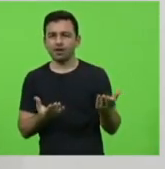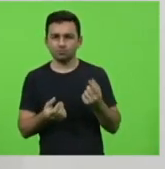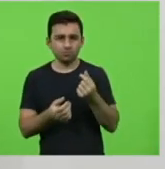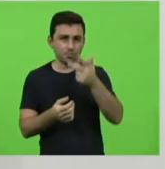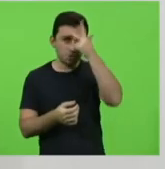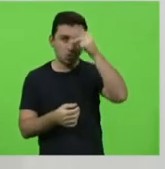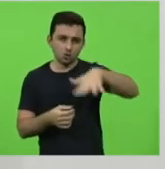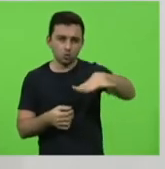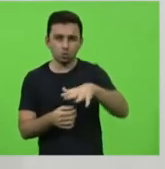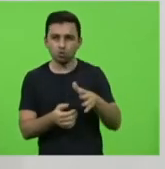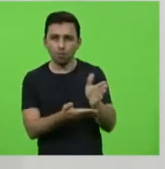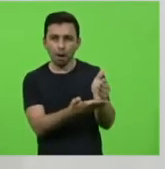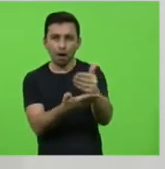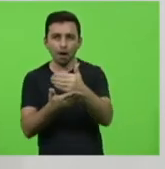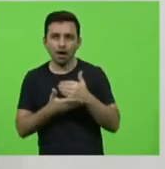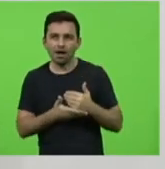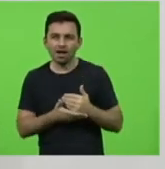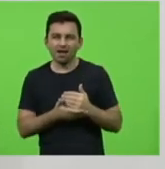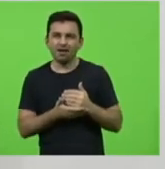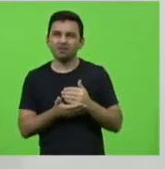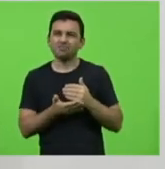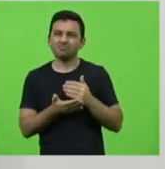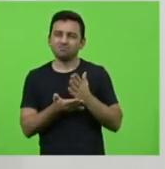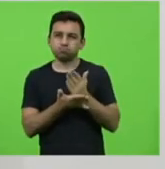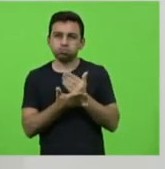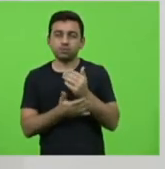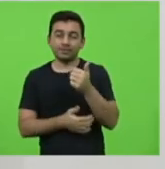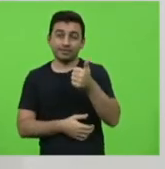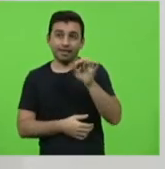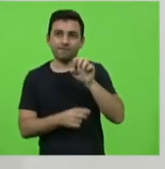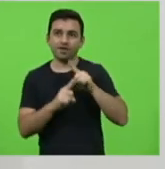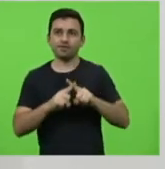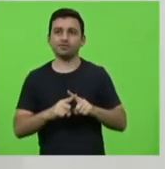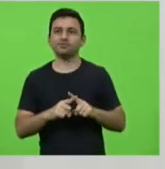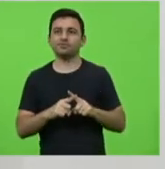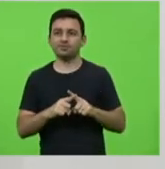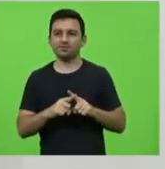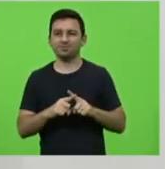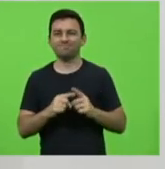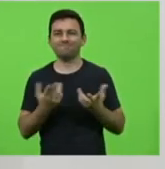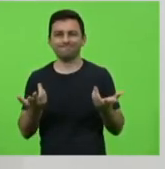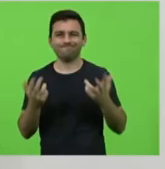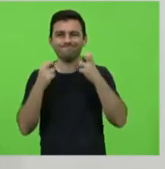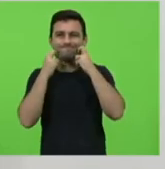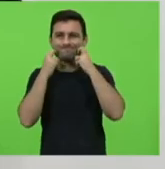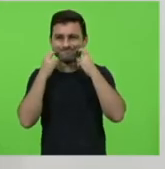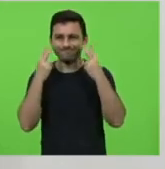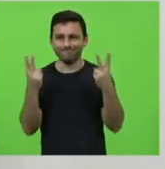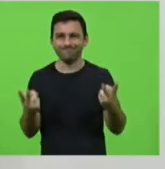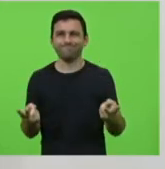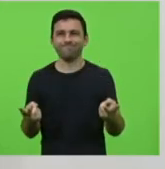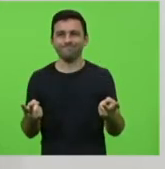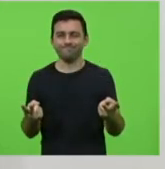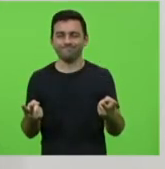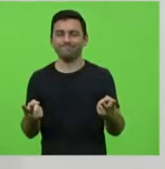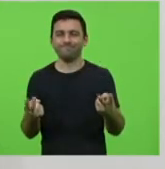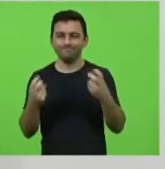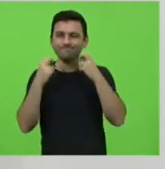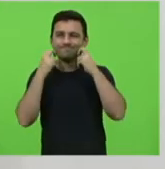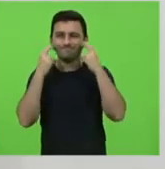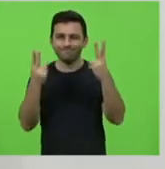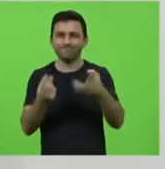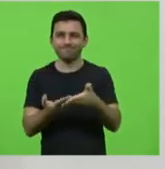pessoas, parcelas em 10 vezes. Que vergonha. Que